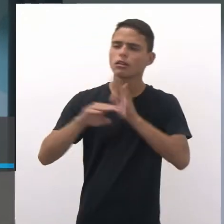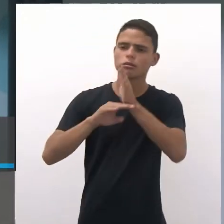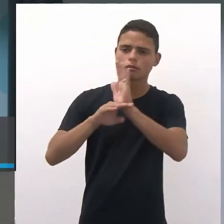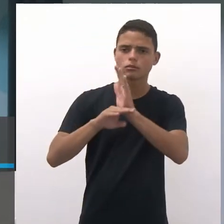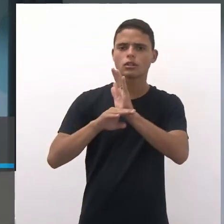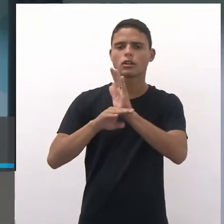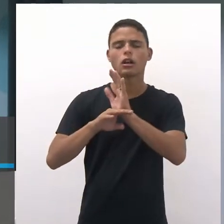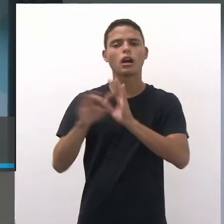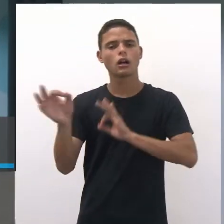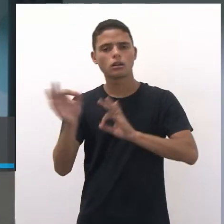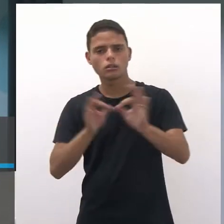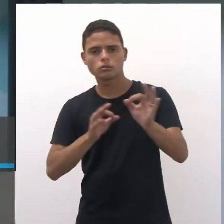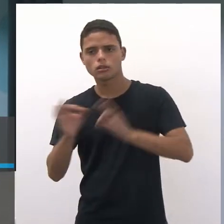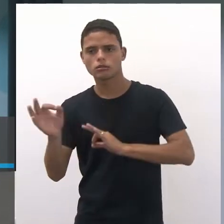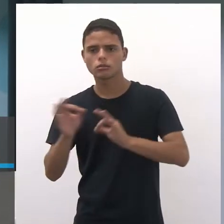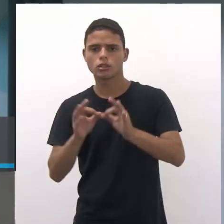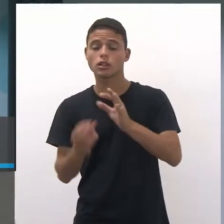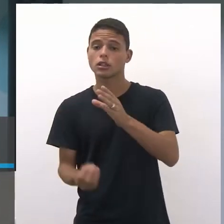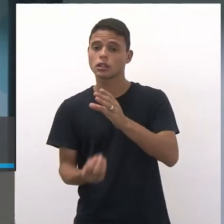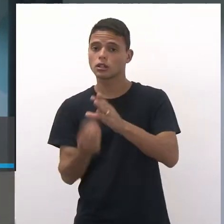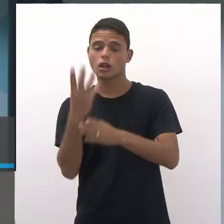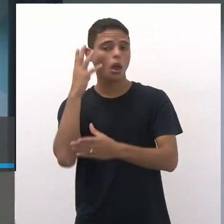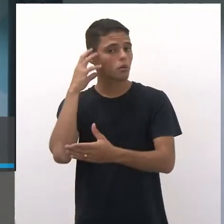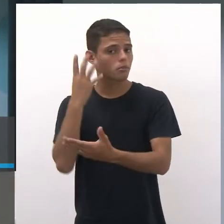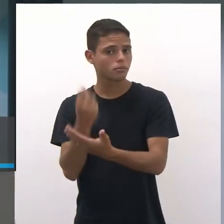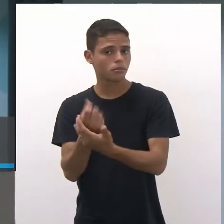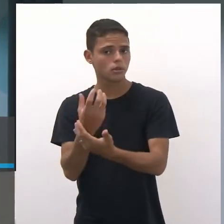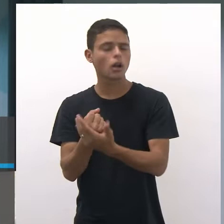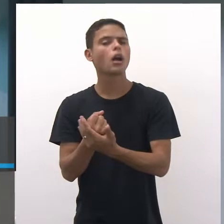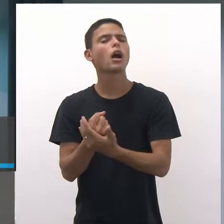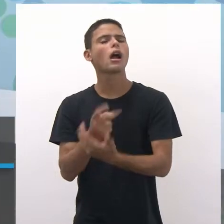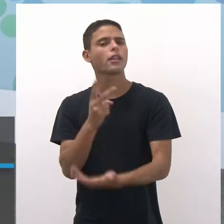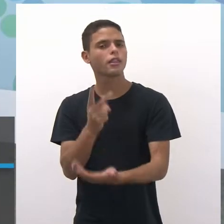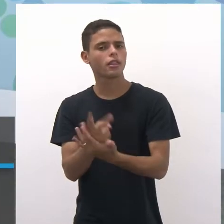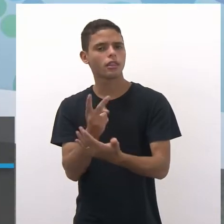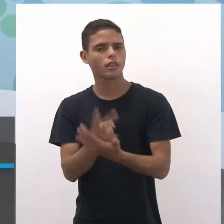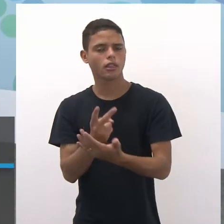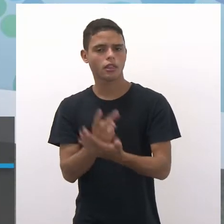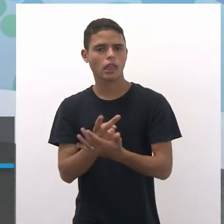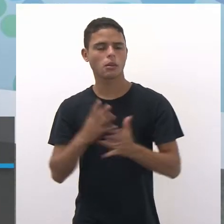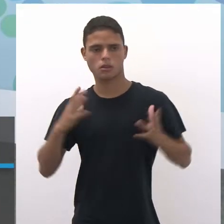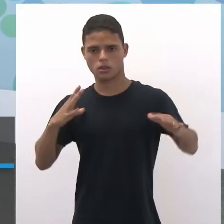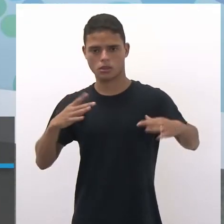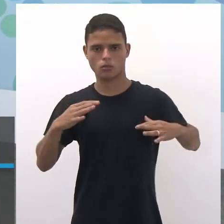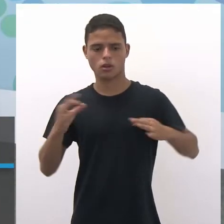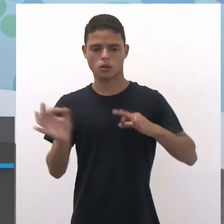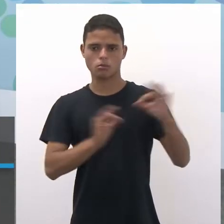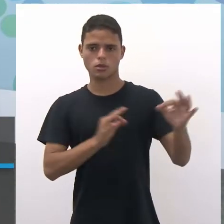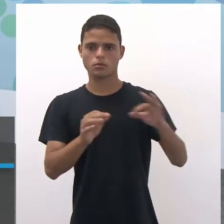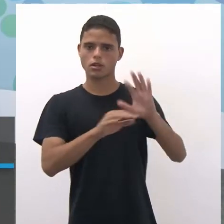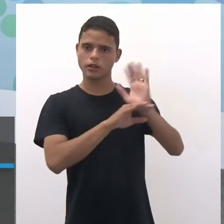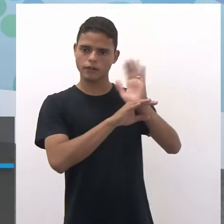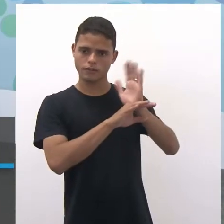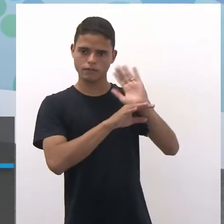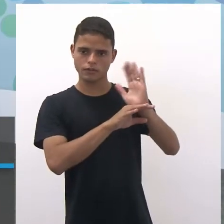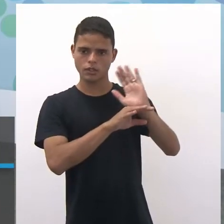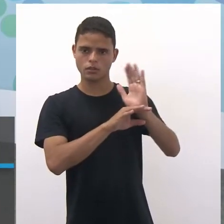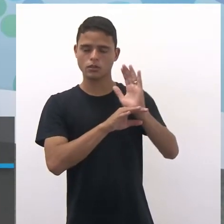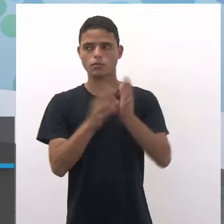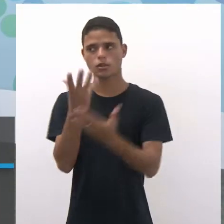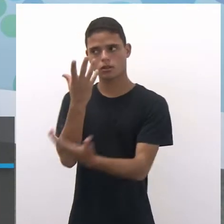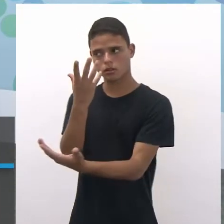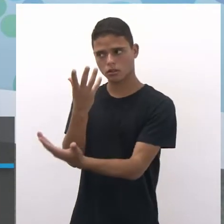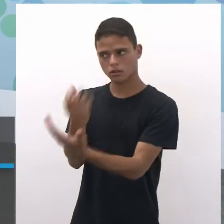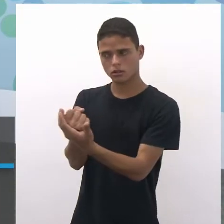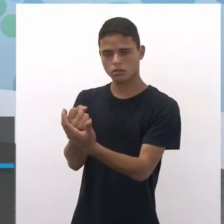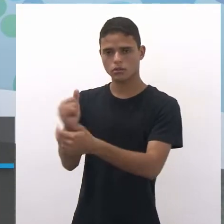professora Sandra, e passei a todo final de semana deixar um filme. Buscava algum filme que estava disponível no YouTube ou